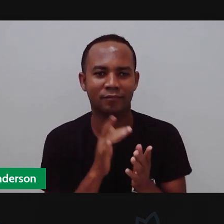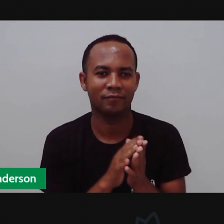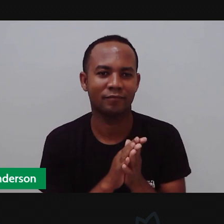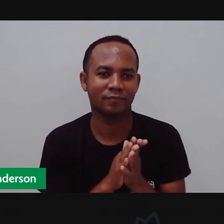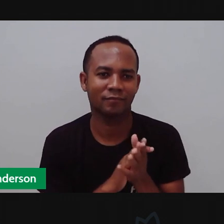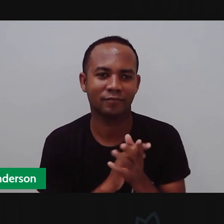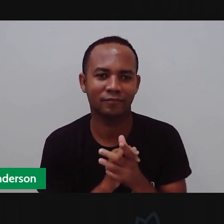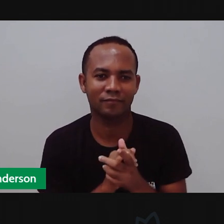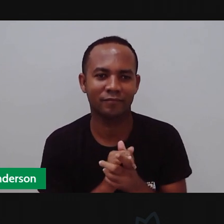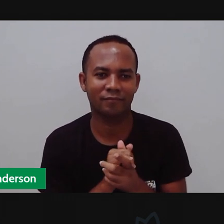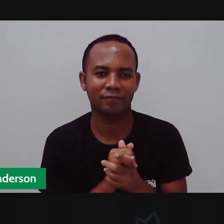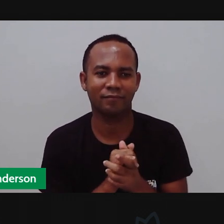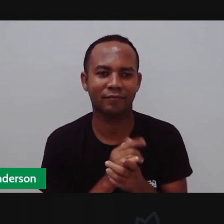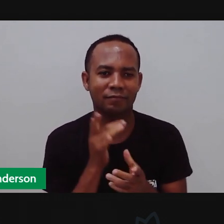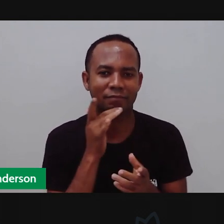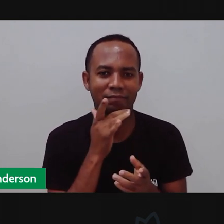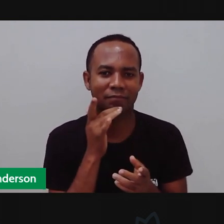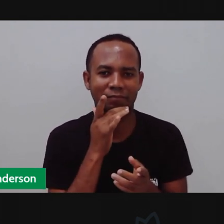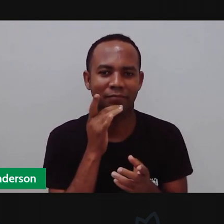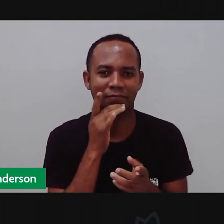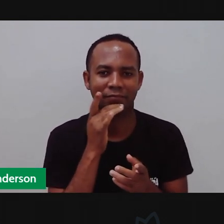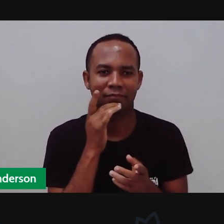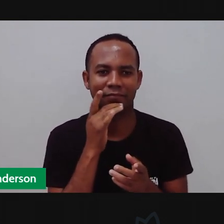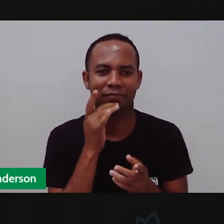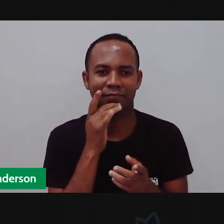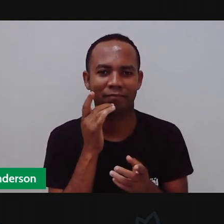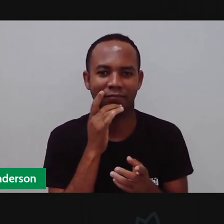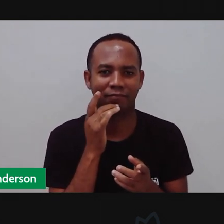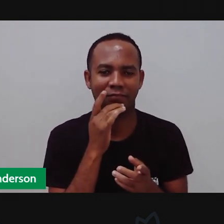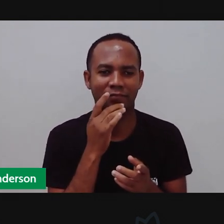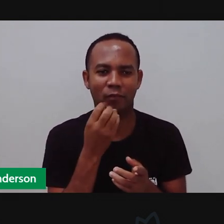Paçoca, docinho de amendoim. Vamos marcar um ponto